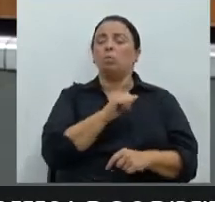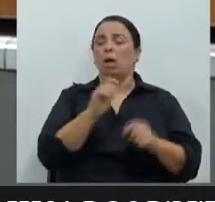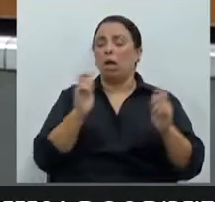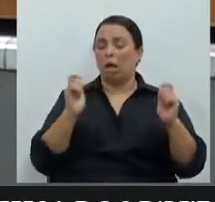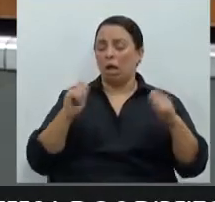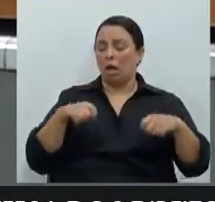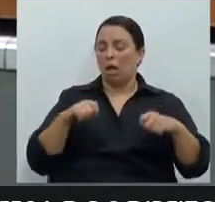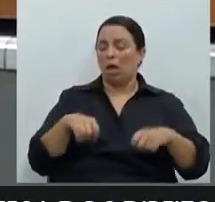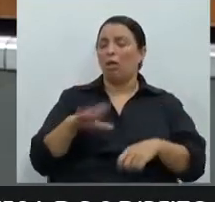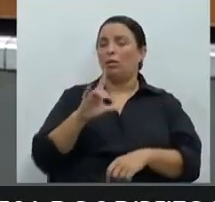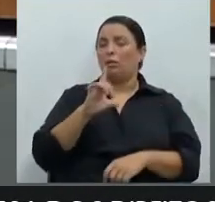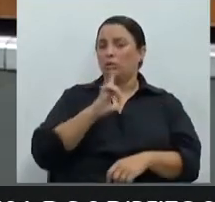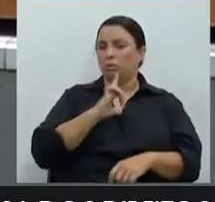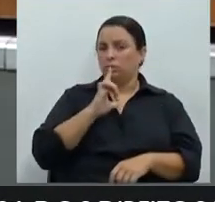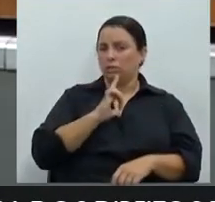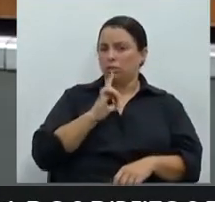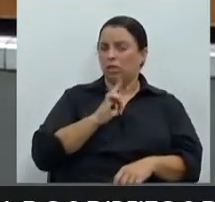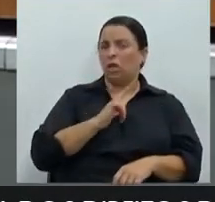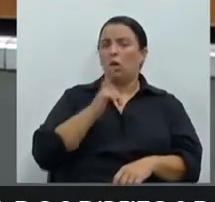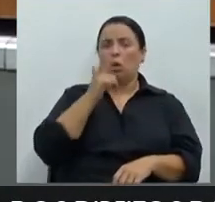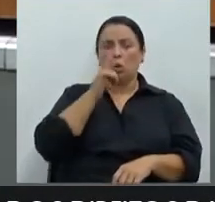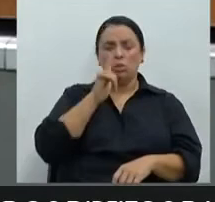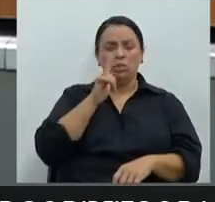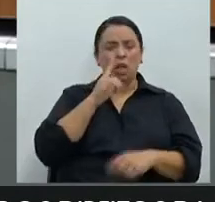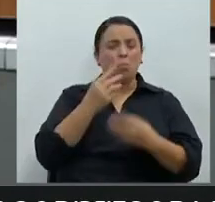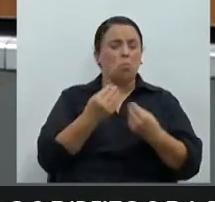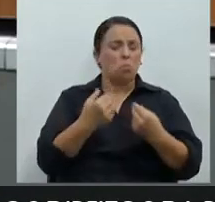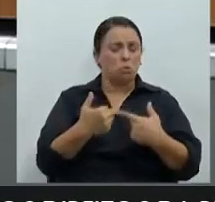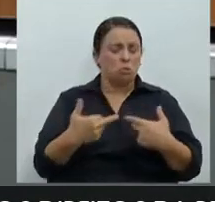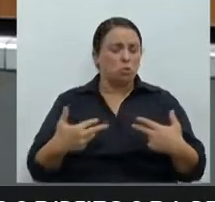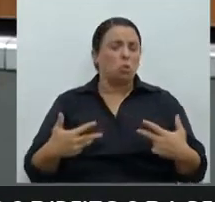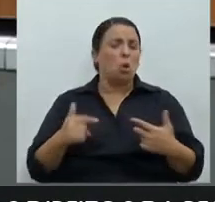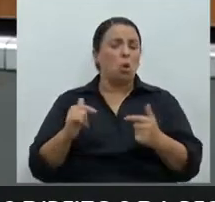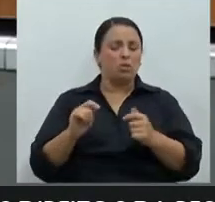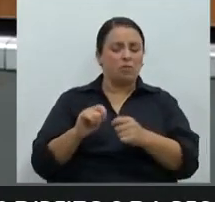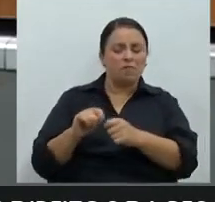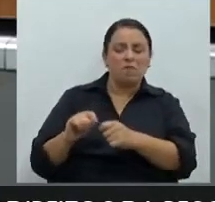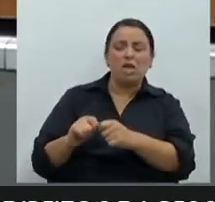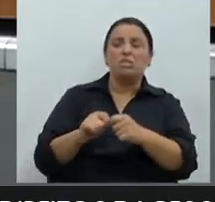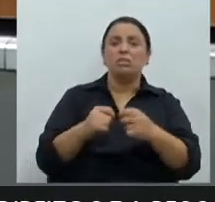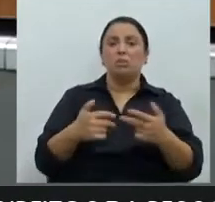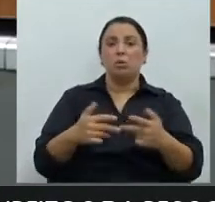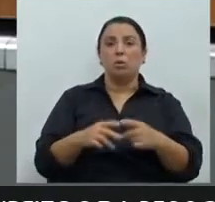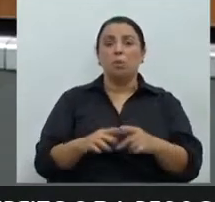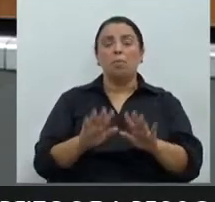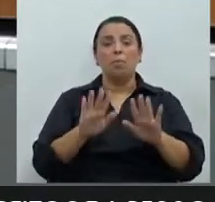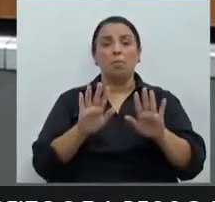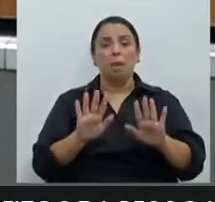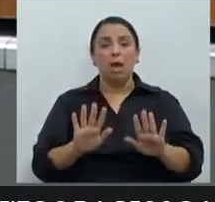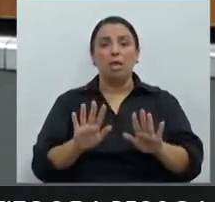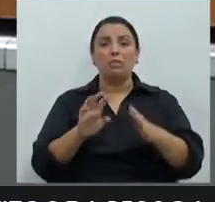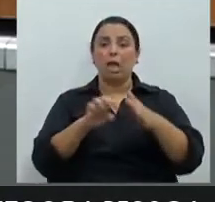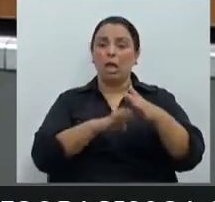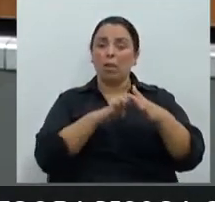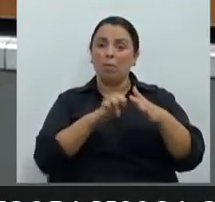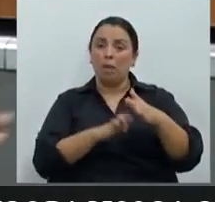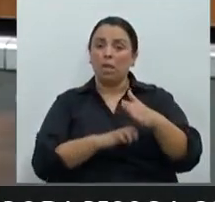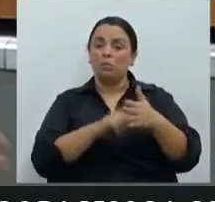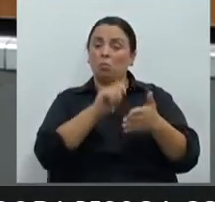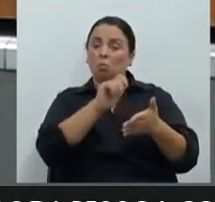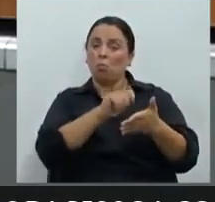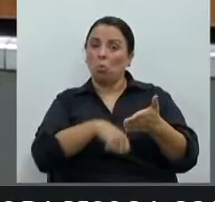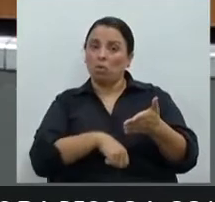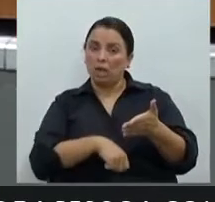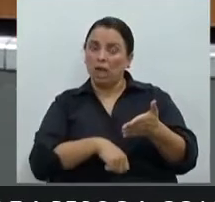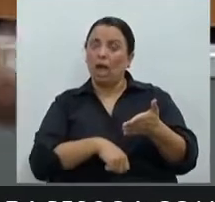eles conseguem fazer muita coisa, mas as empresas, quando contratam, abrem